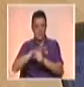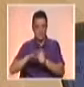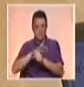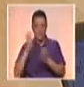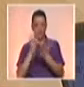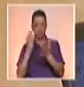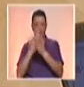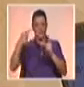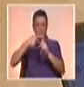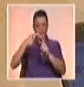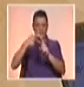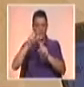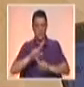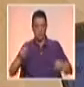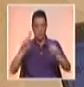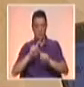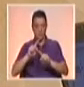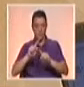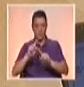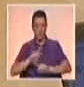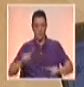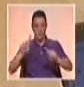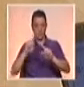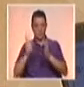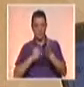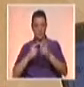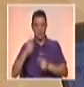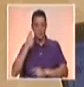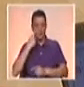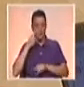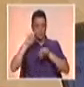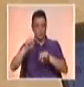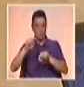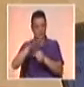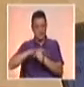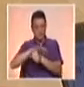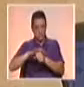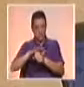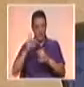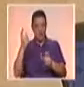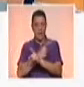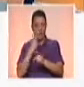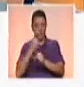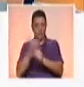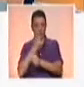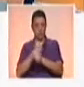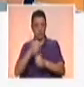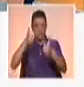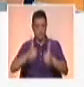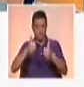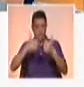referência? Não? Não necessariamente. Não, conhece a sua, e no caso da sua as coisas funcionam bem? Sim, sim, sem